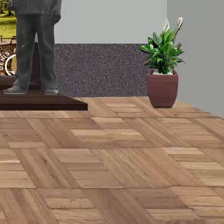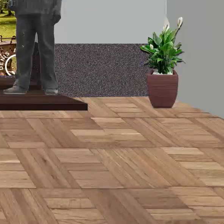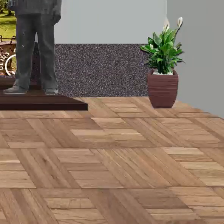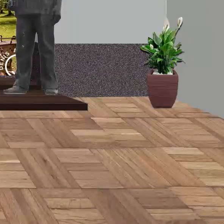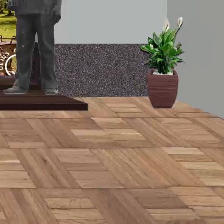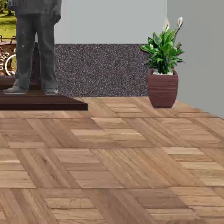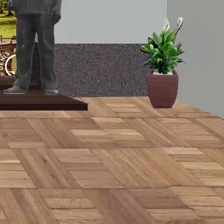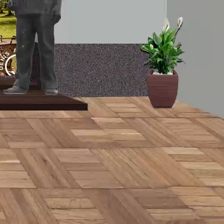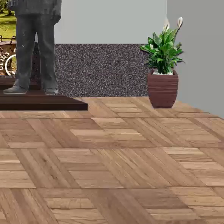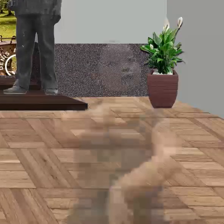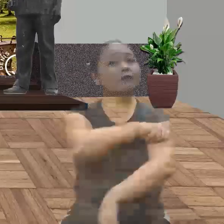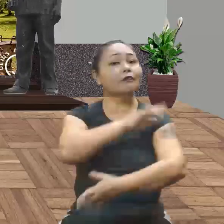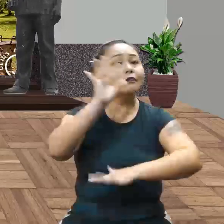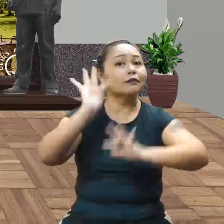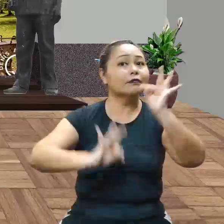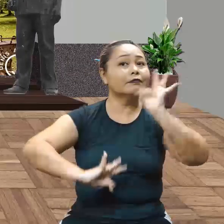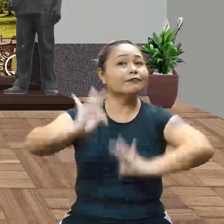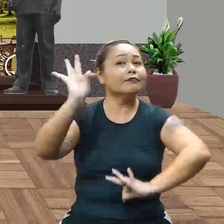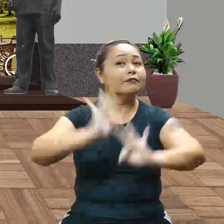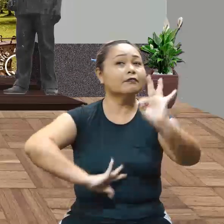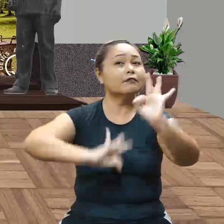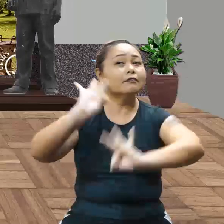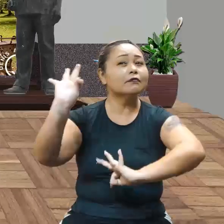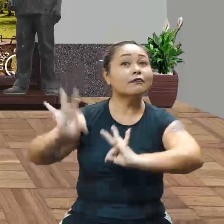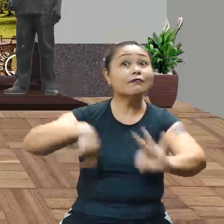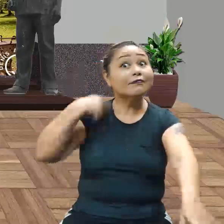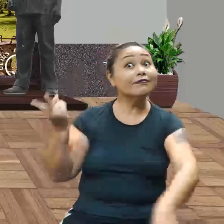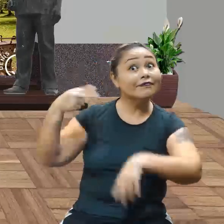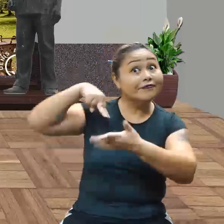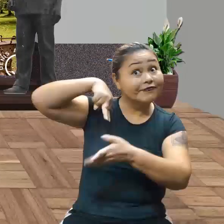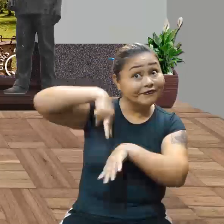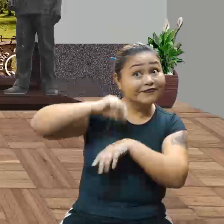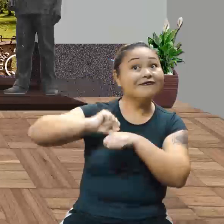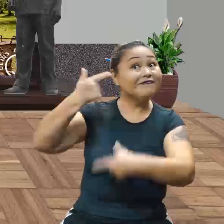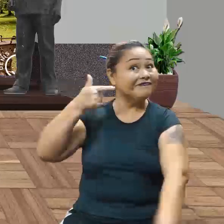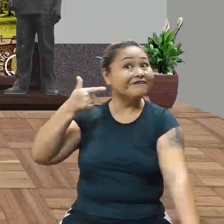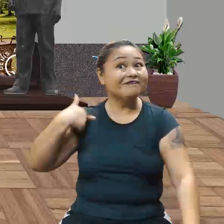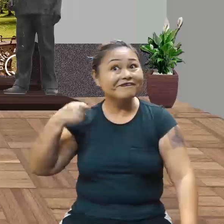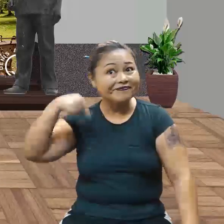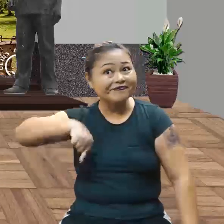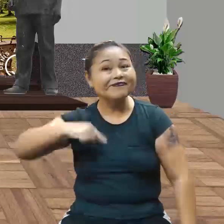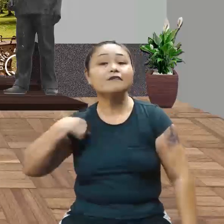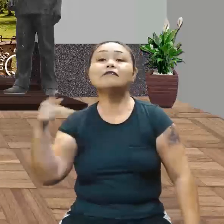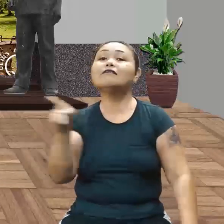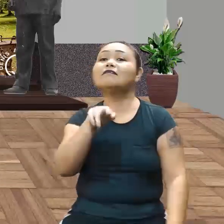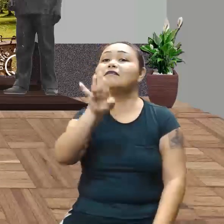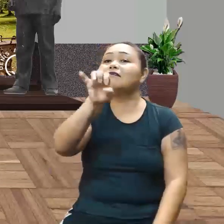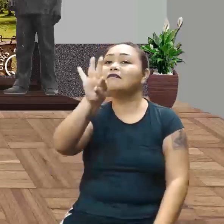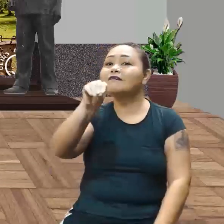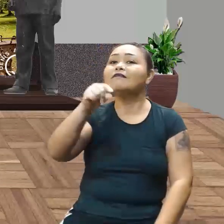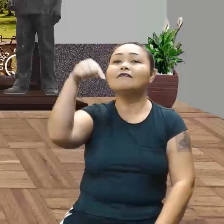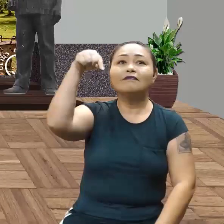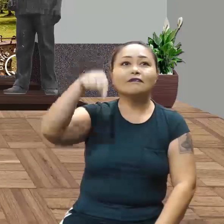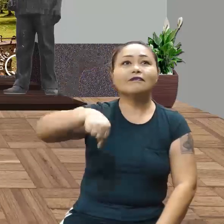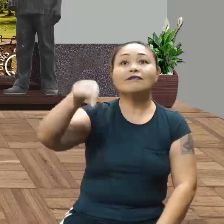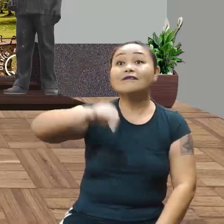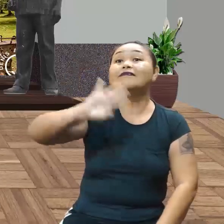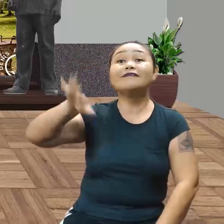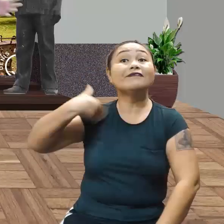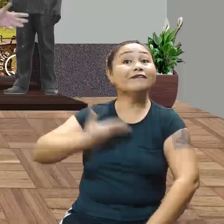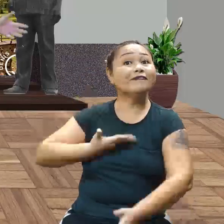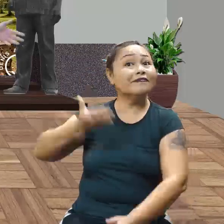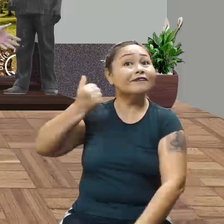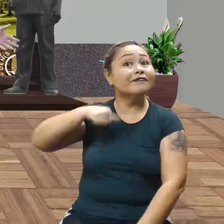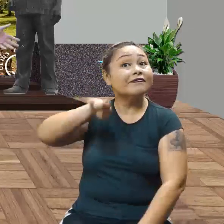E aí, aluno da mediação tecnológica, olha nós aqui de volta. Eu, professor Beto aqui e a minha